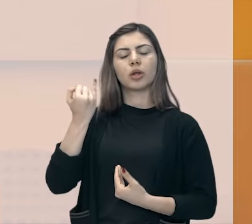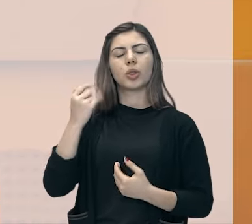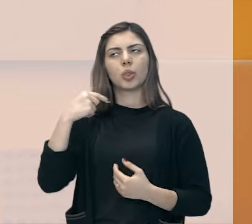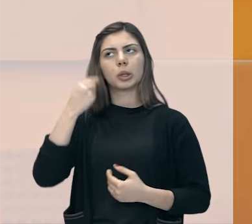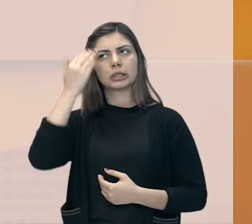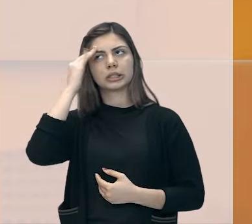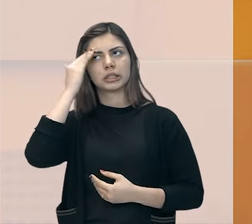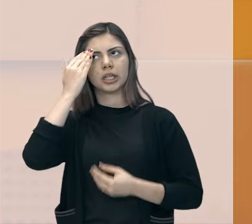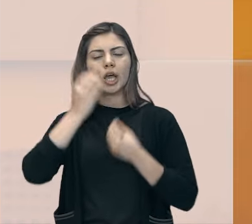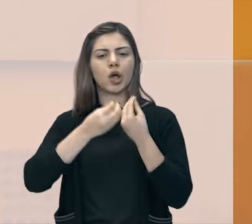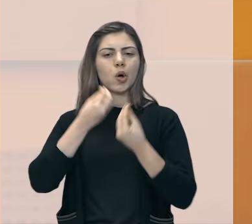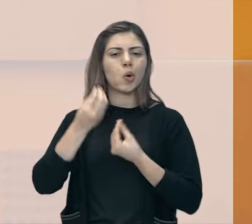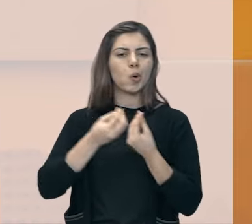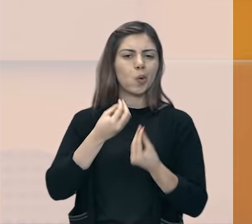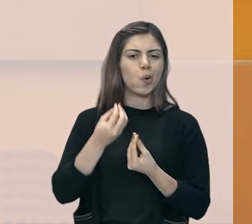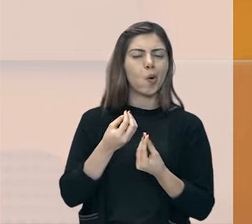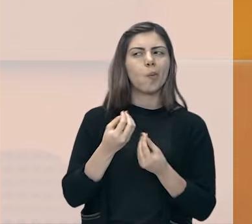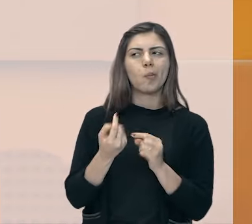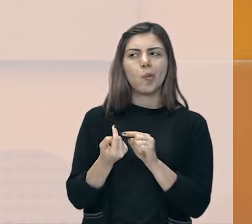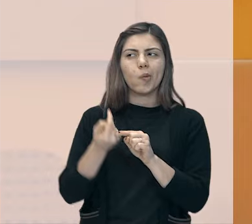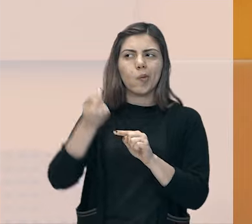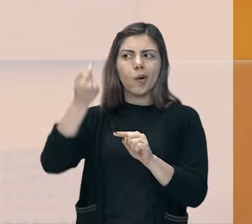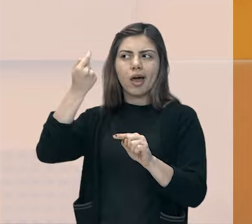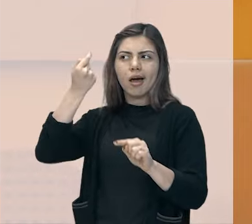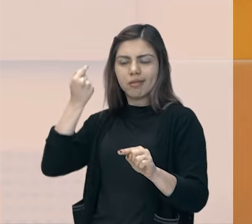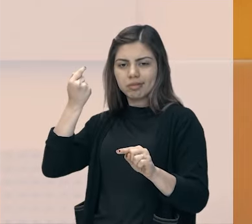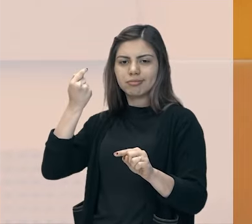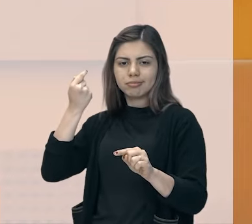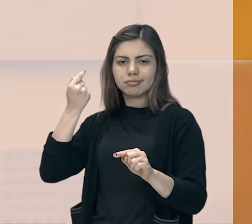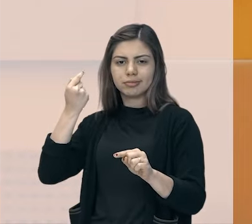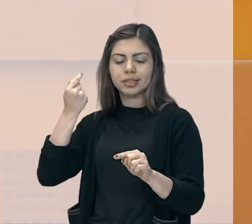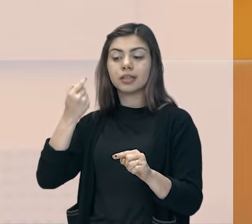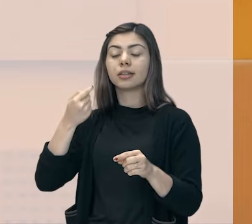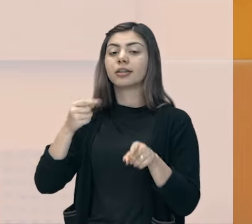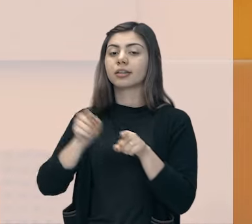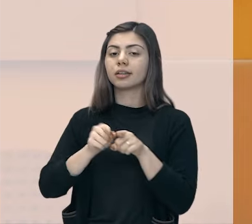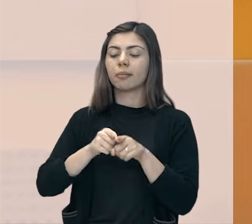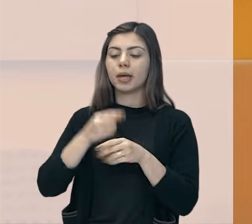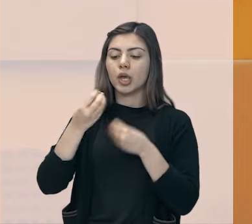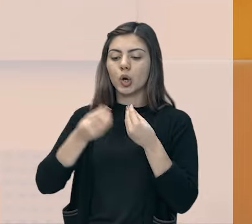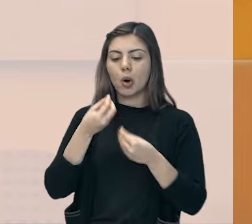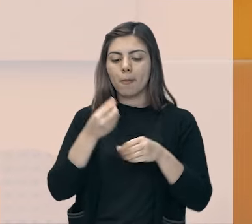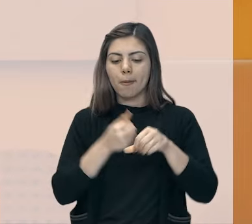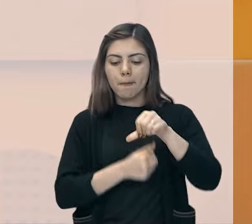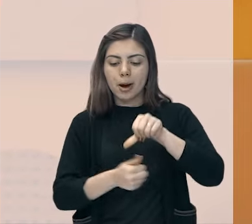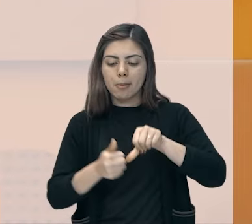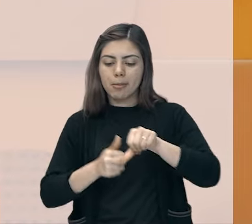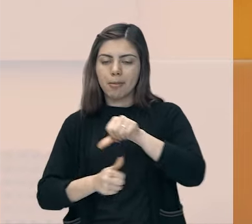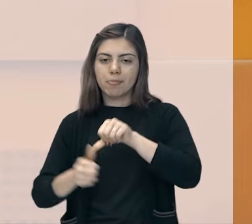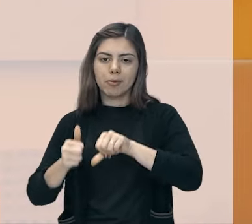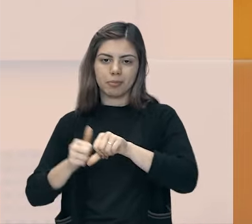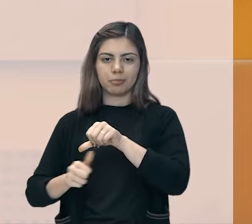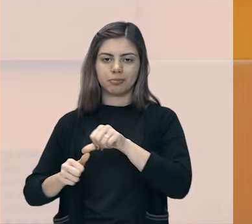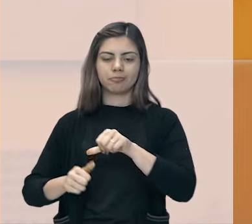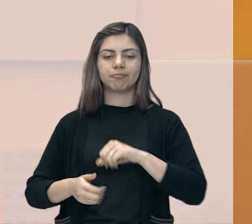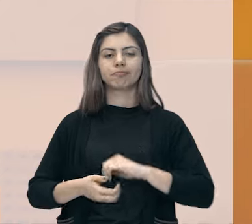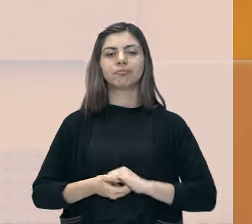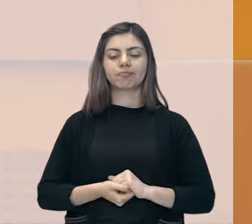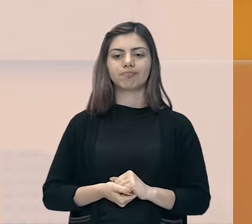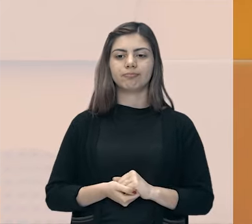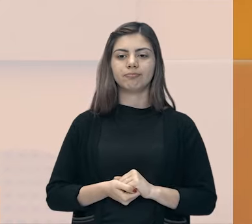coisas que a gente possa entender como as coisas funcionavam e como elas foram se moldando ao longo do tempo,